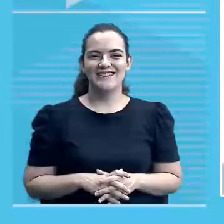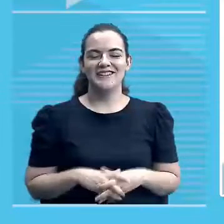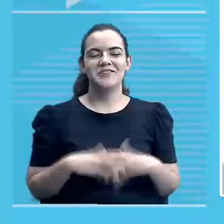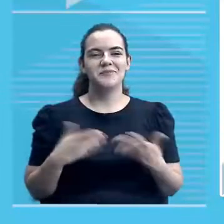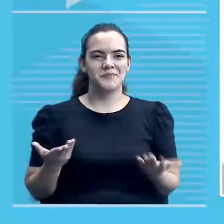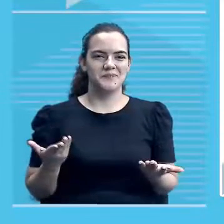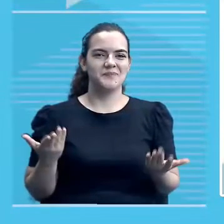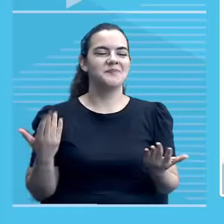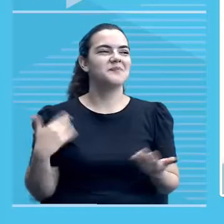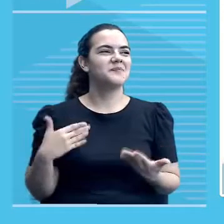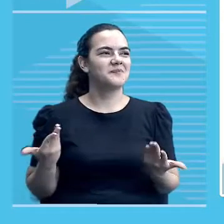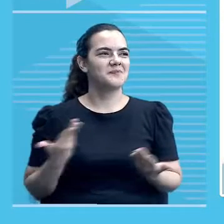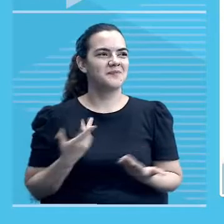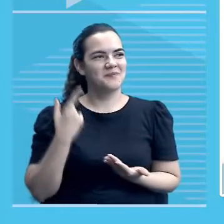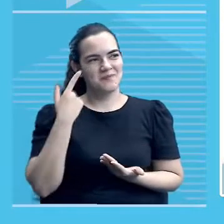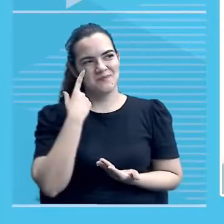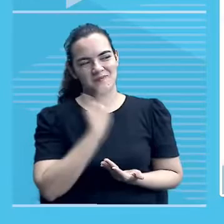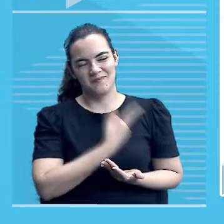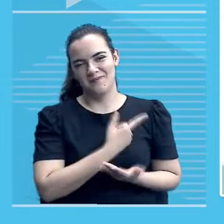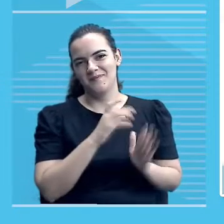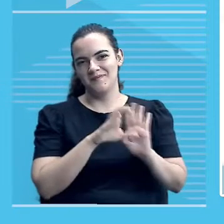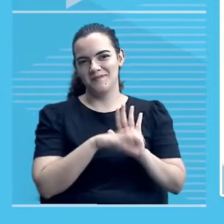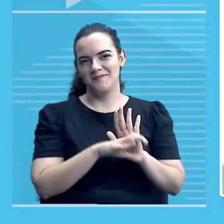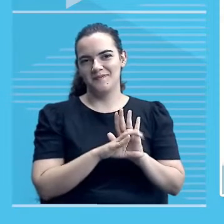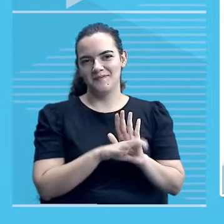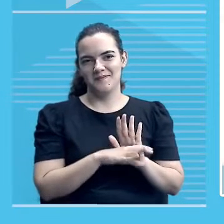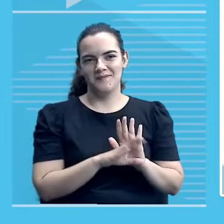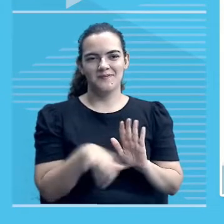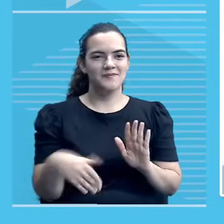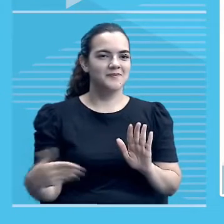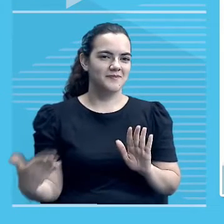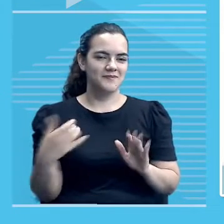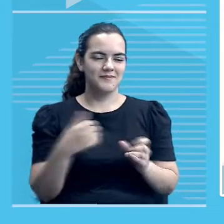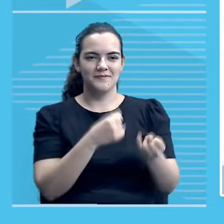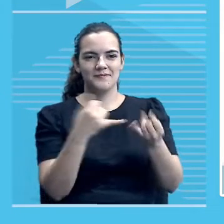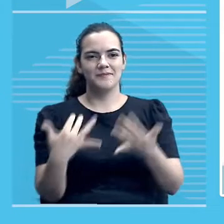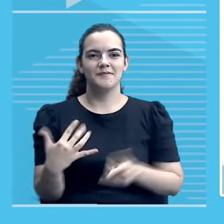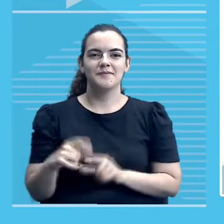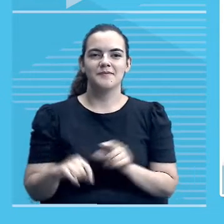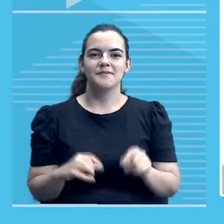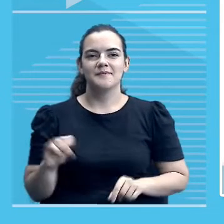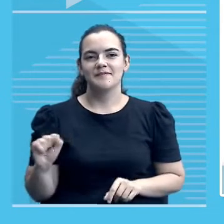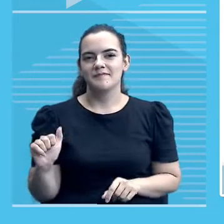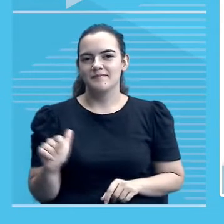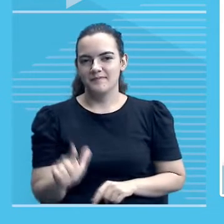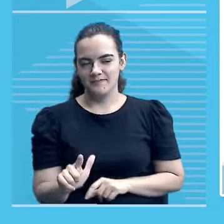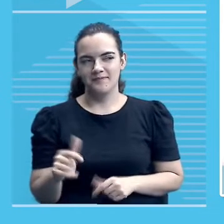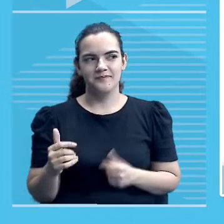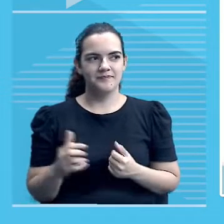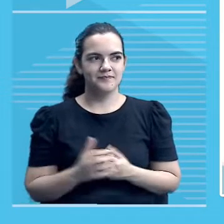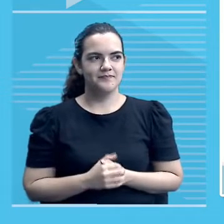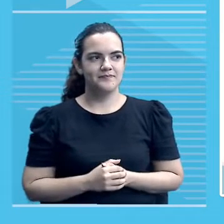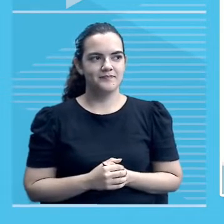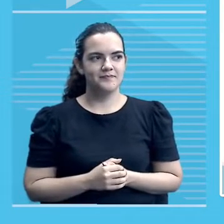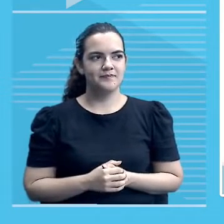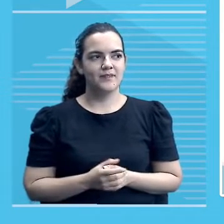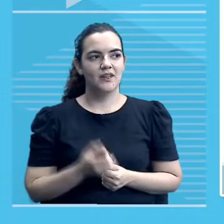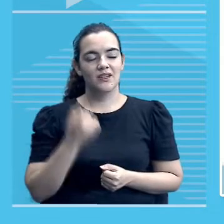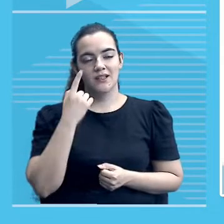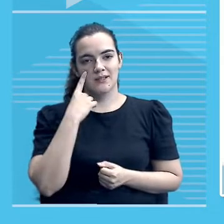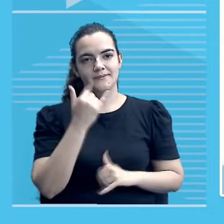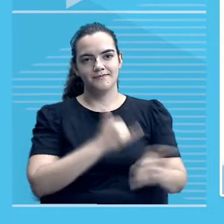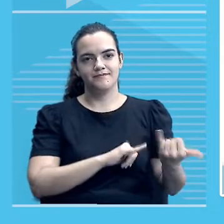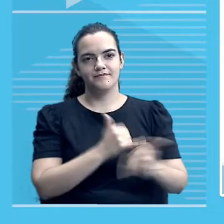Ok, voltamos, né? Mostrando aí o conceito de sal, né? Vamos aqui também mostrar que eles são obtidos, pessoal, a